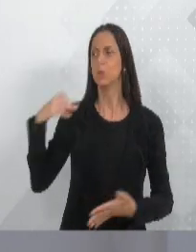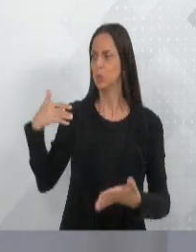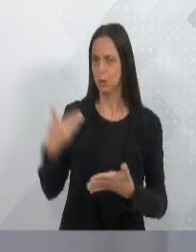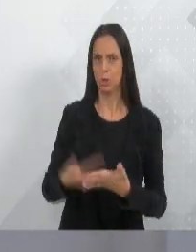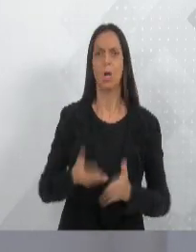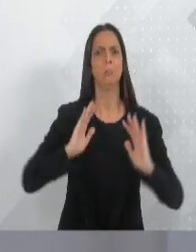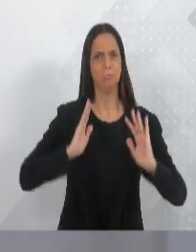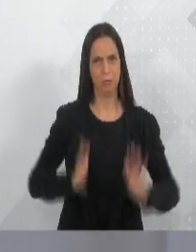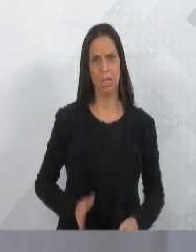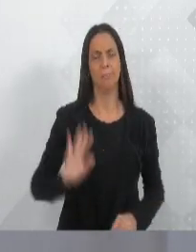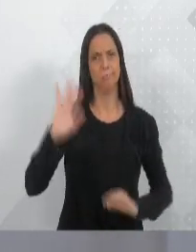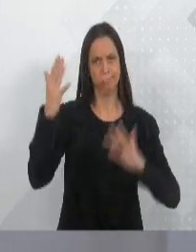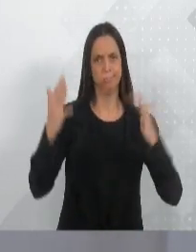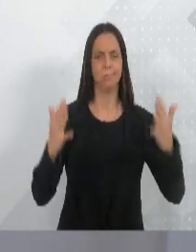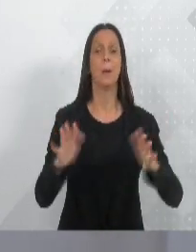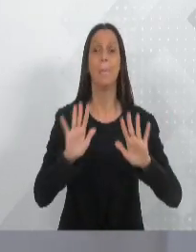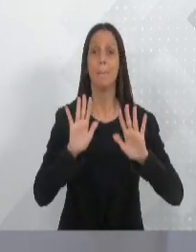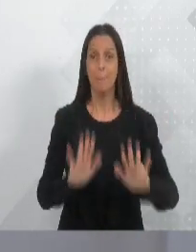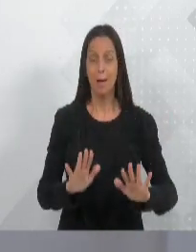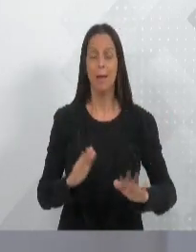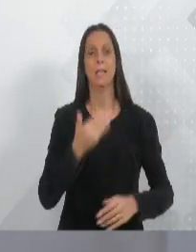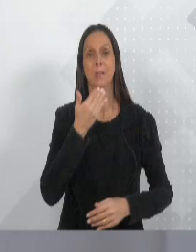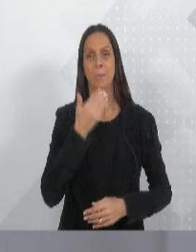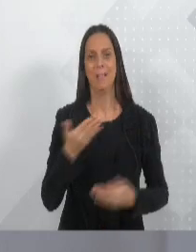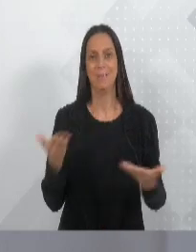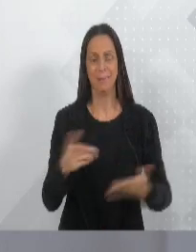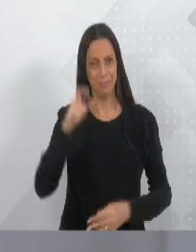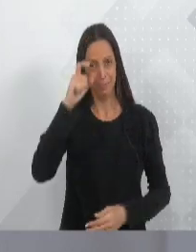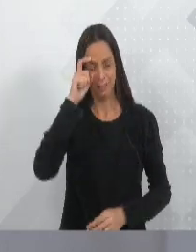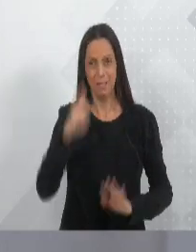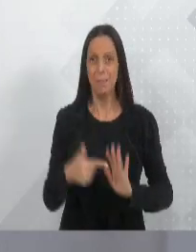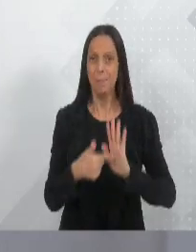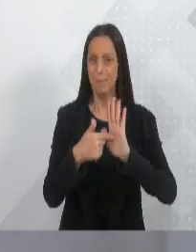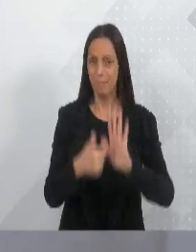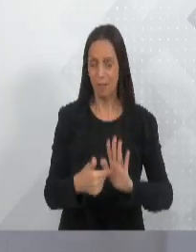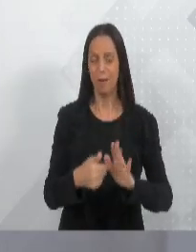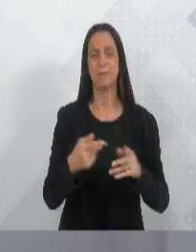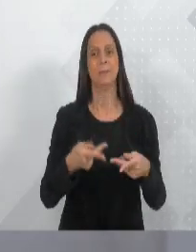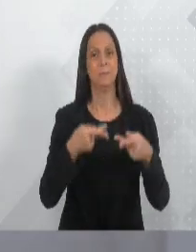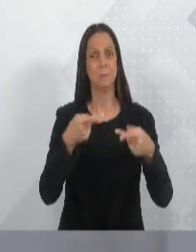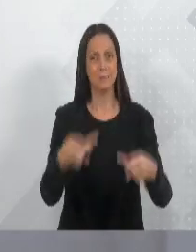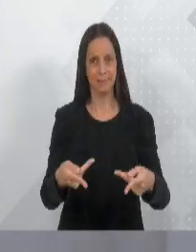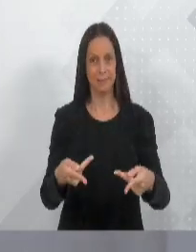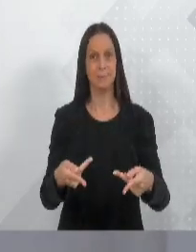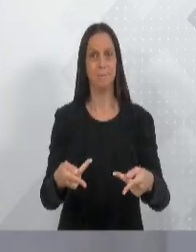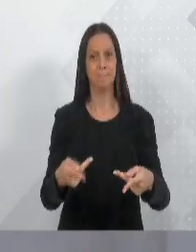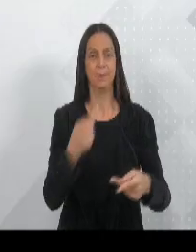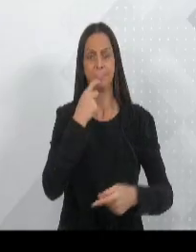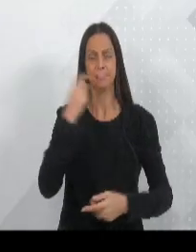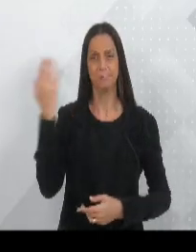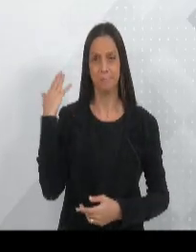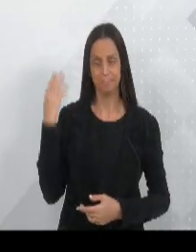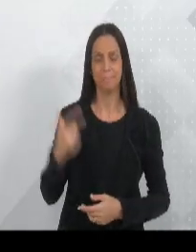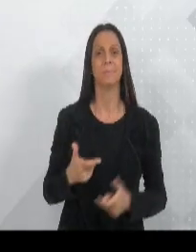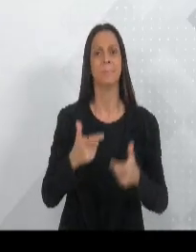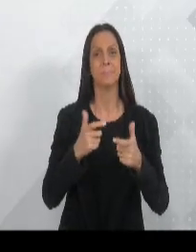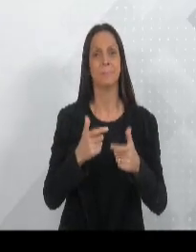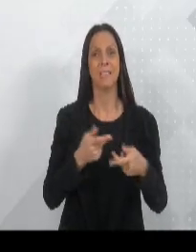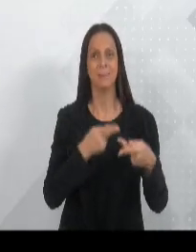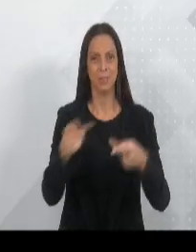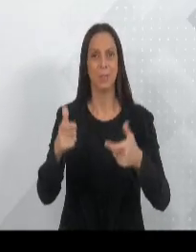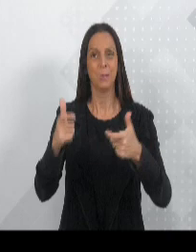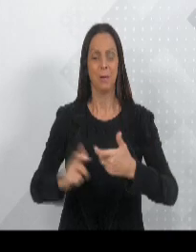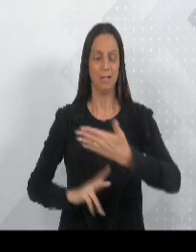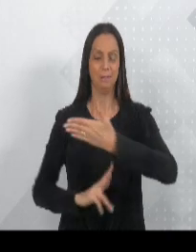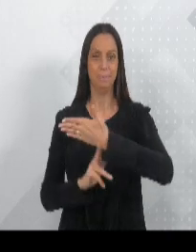recorrente e eu gostaria de pedir para Ari por gentileza mostrar uma visita que eu estive recentemente ao canteira de obras da Prainha